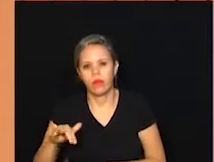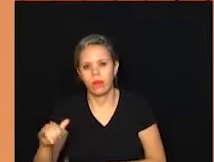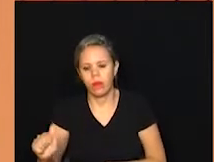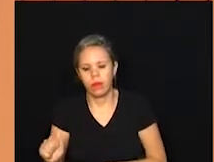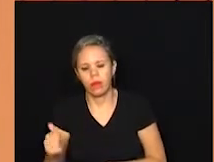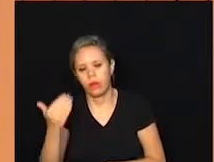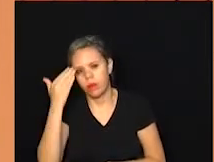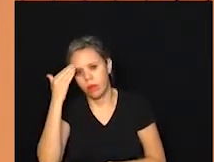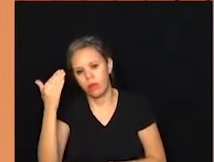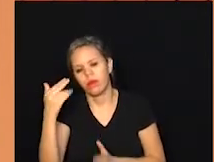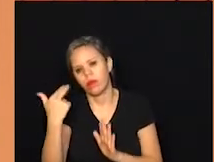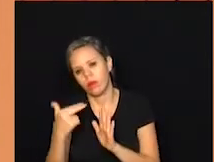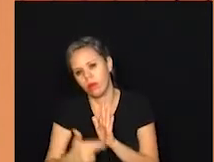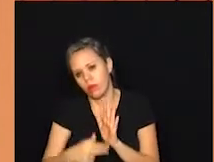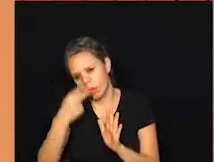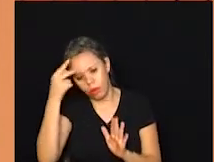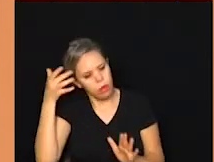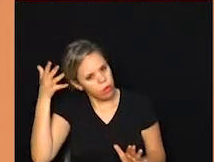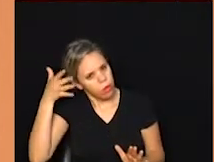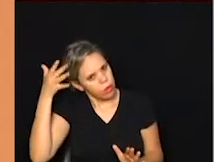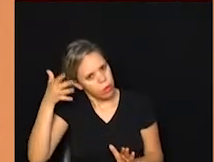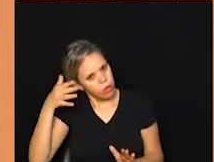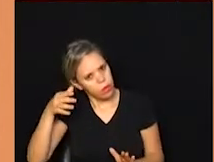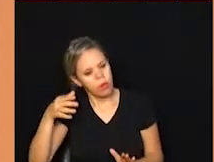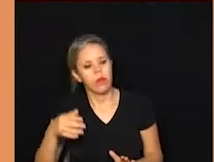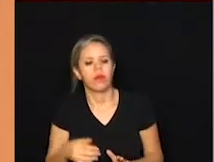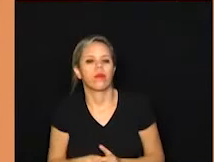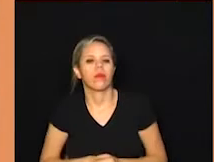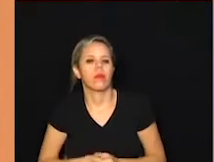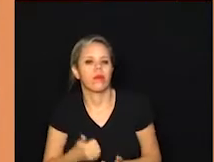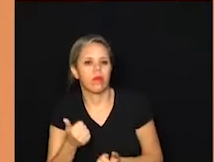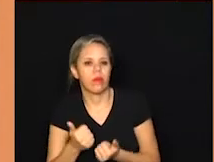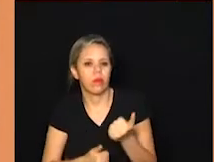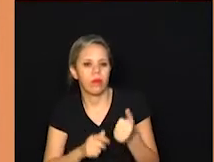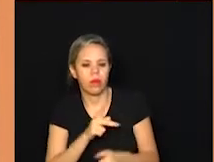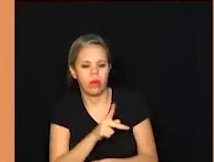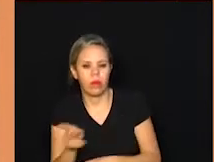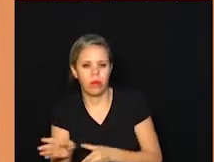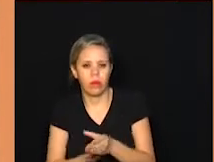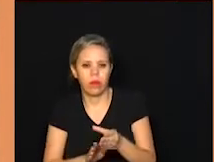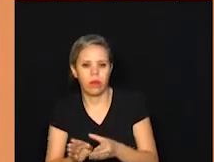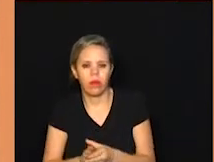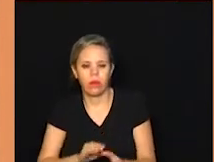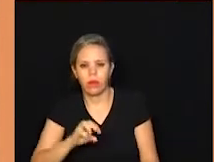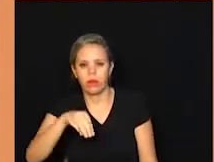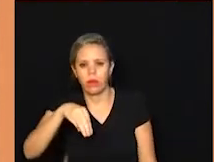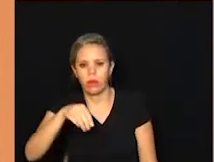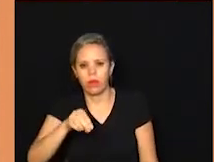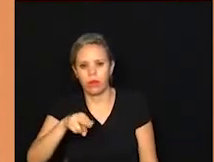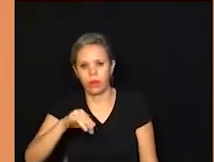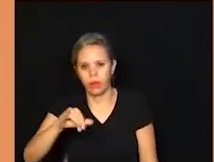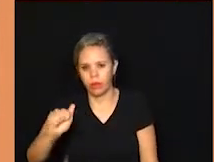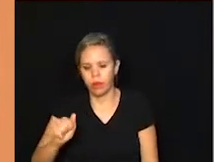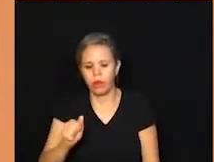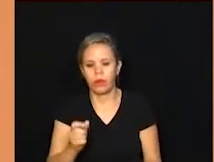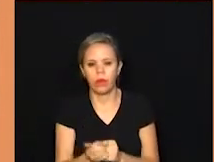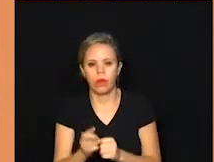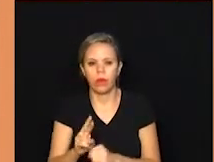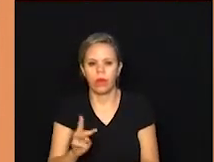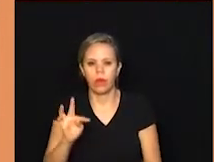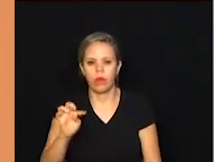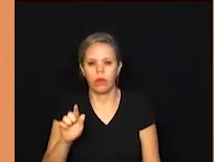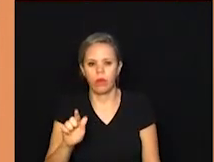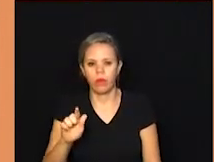agradecer a Marney, quero agradecer a nossa vice-presidente do Conselho, a Mônica, o Dr.